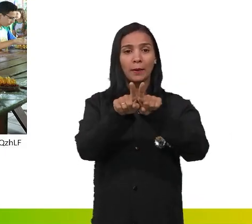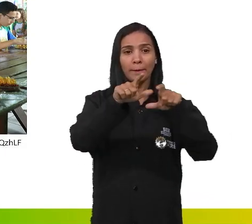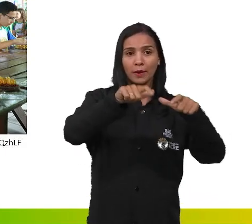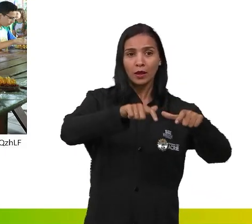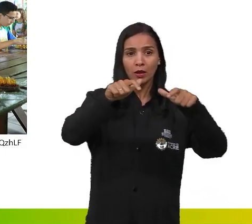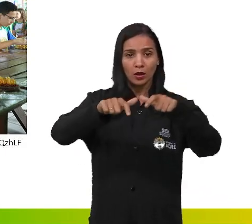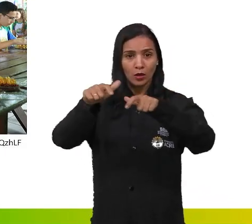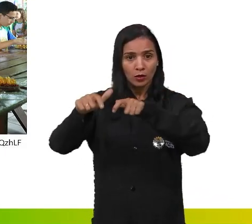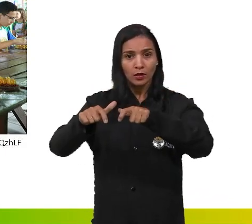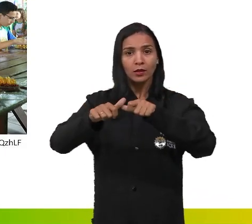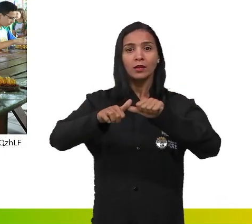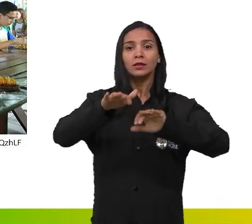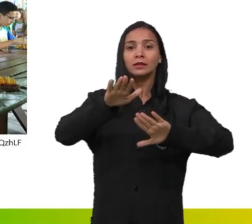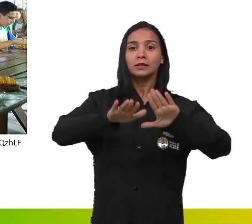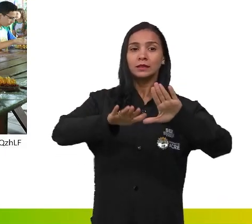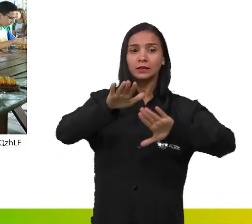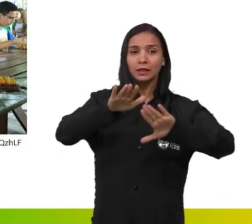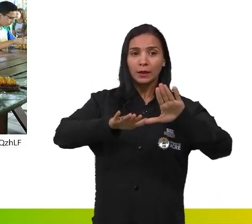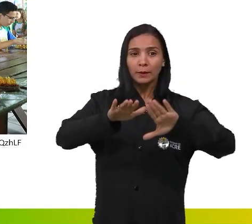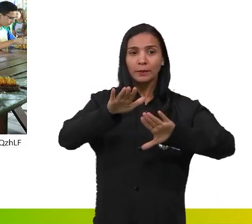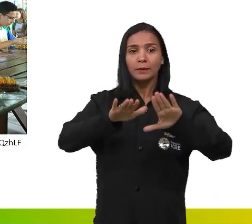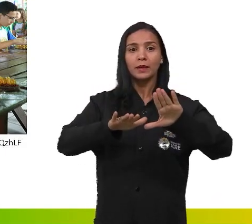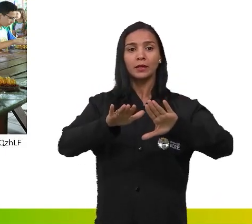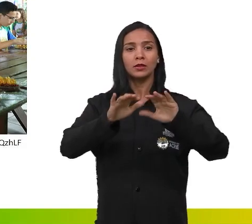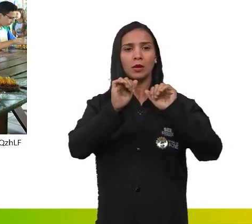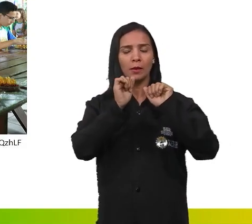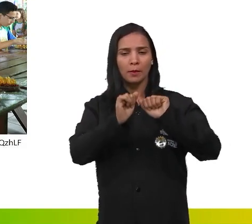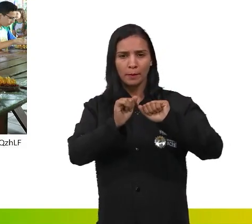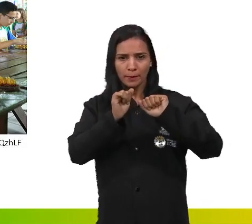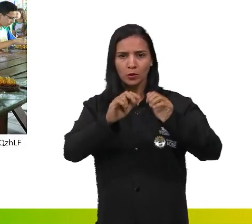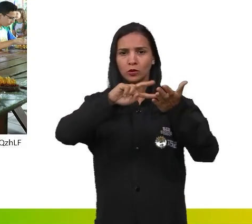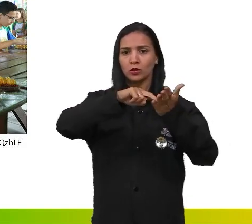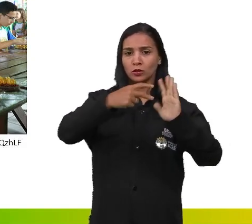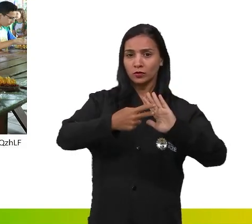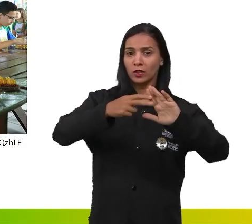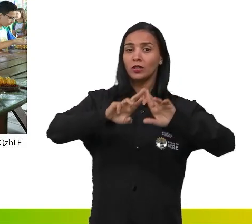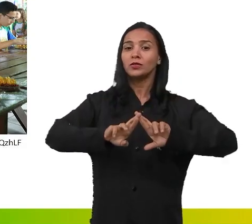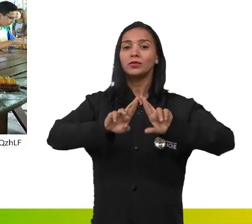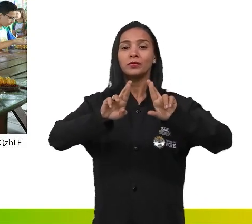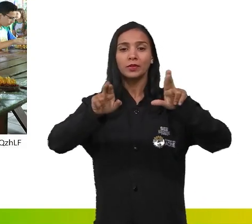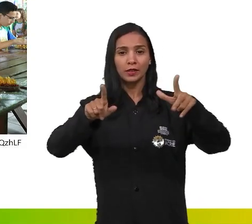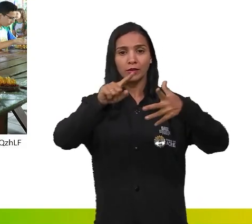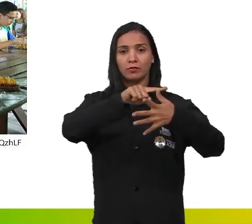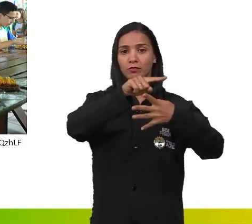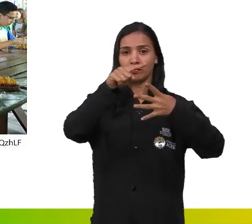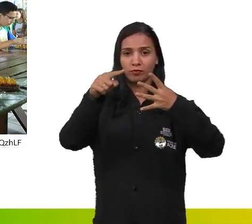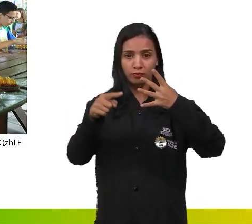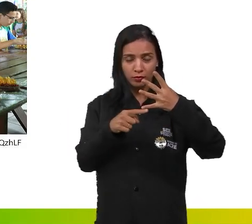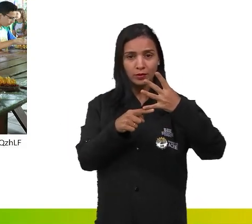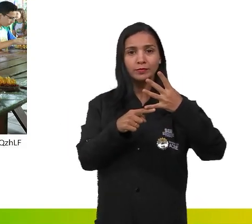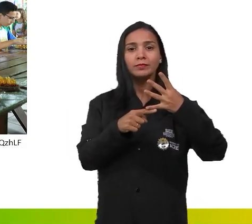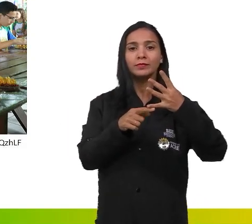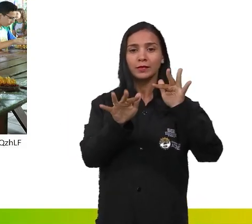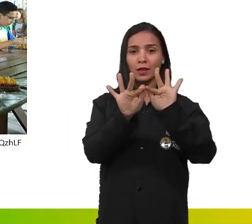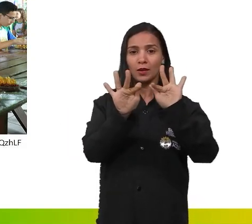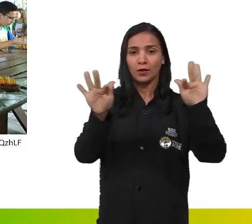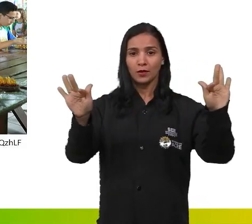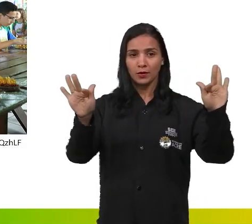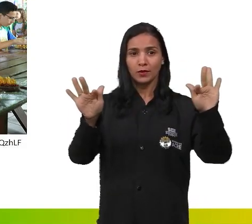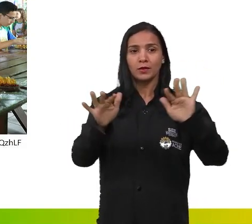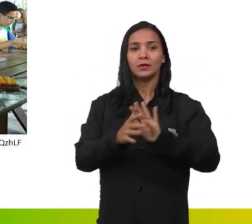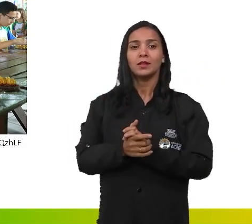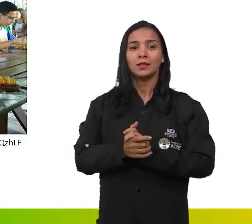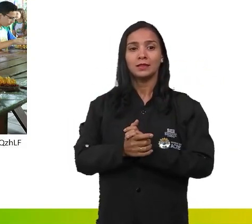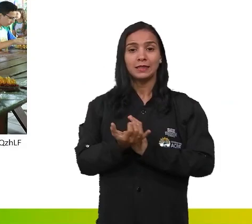do contexto, ela pode significar as, em, na e no. E em relação à indicação de lugar,